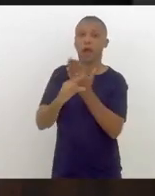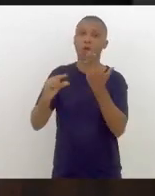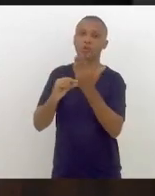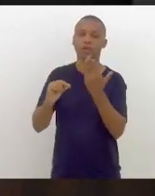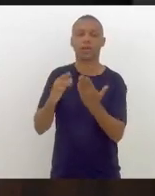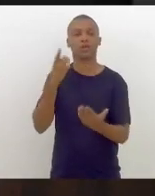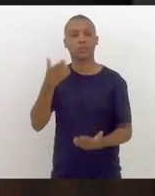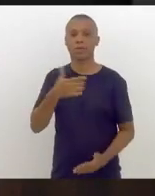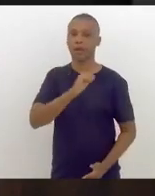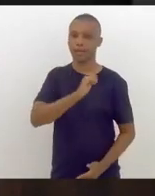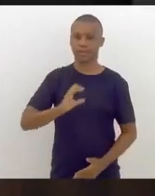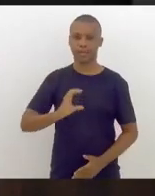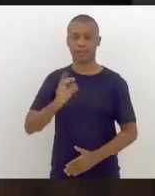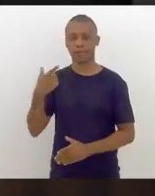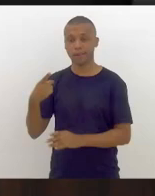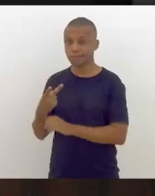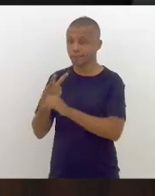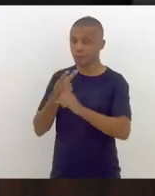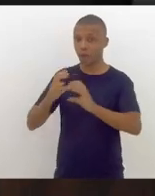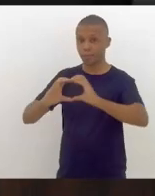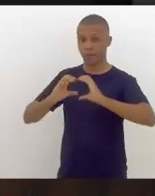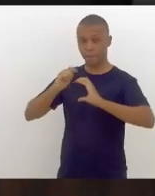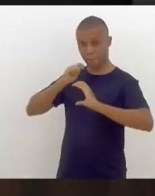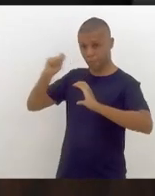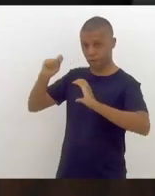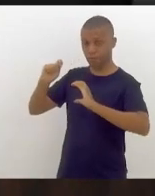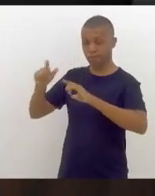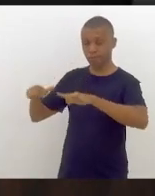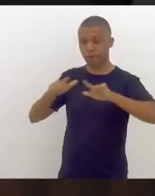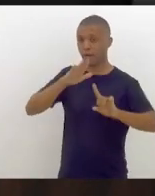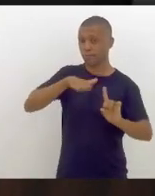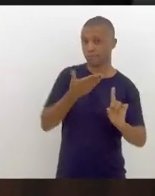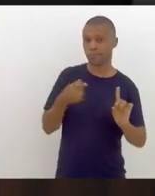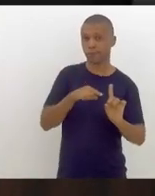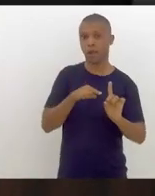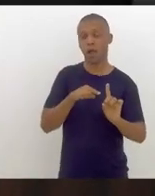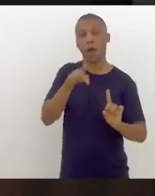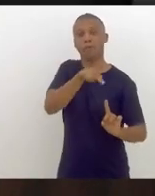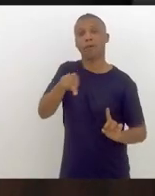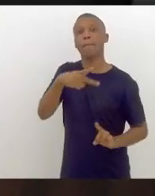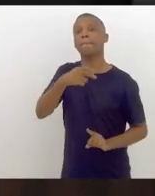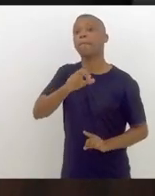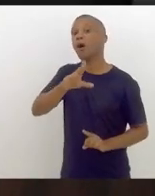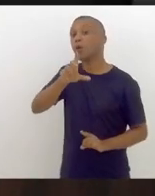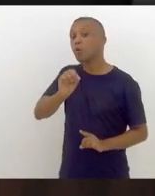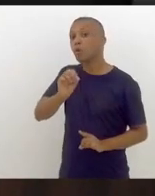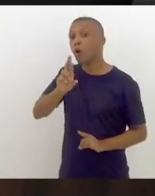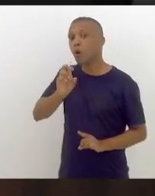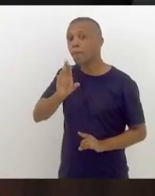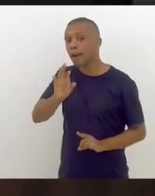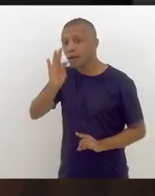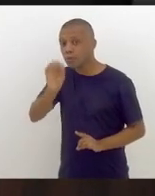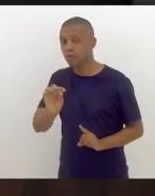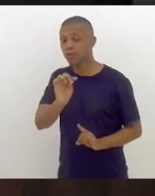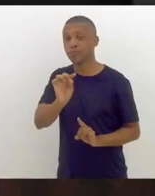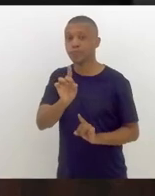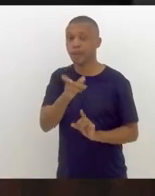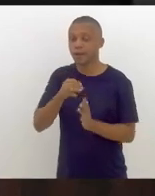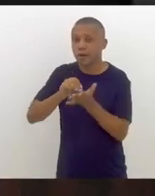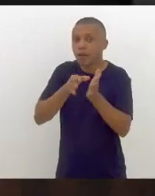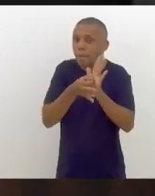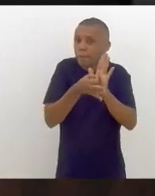Siciliano concede medalha Tiradentes respectivo diploma ao Professor Paulo Roberto Pereira parecida comissão de normas internas e